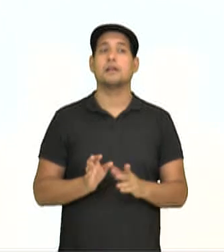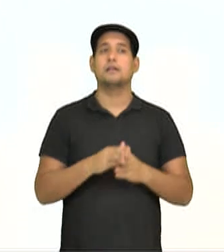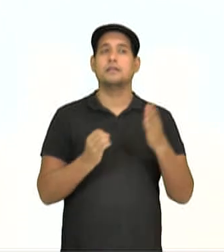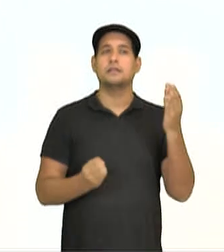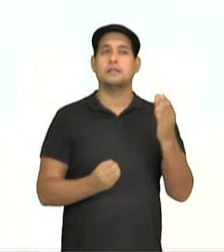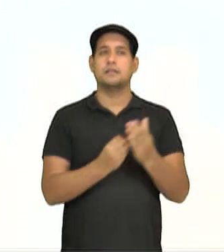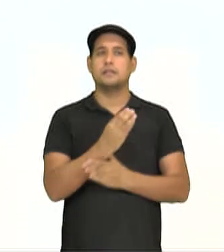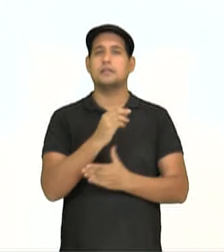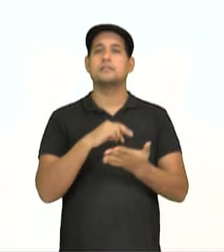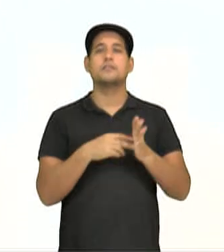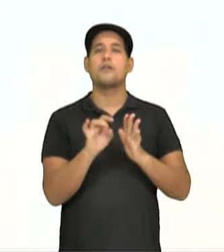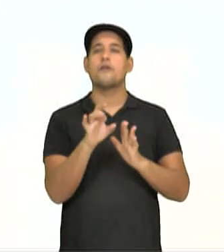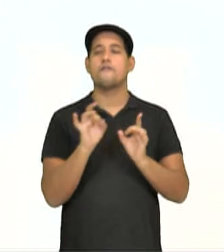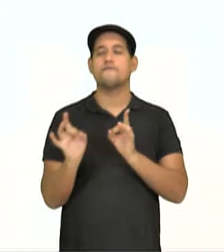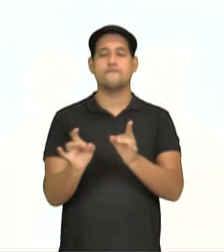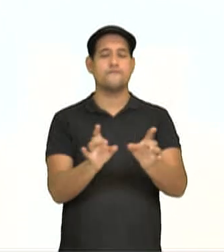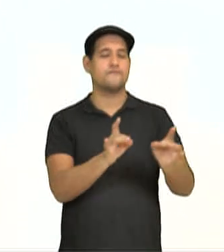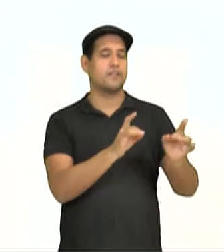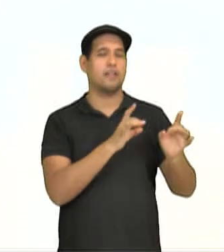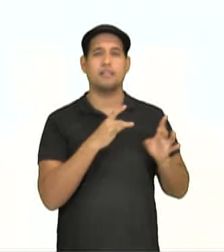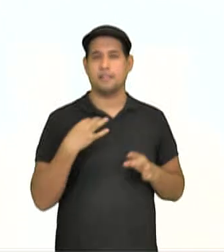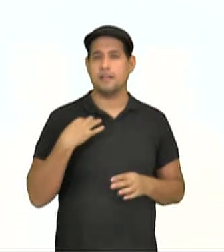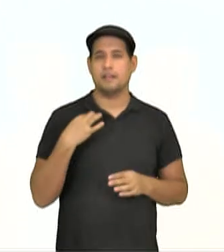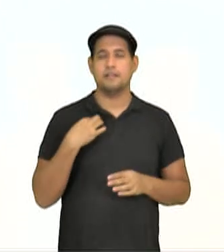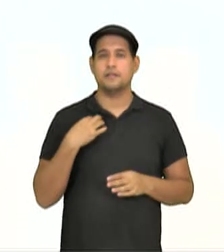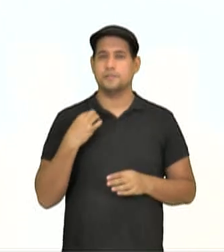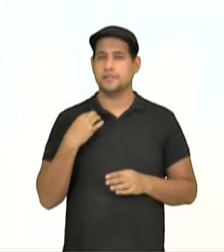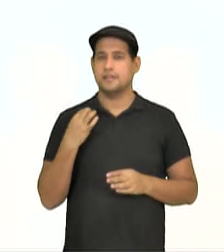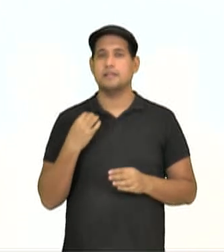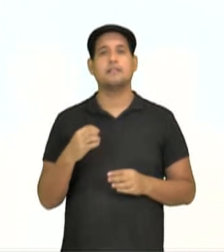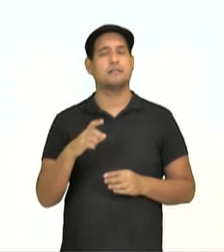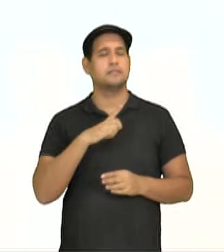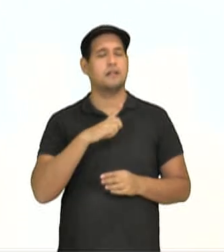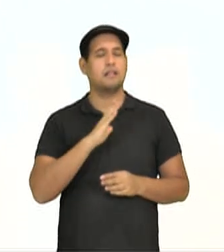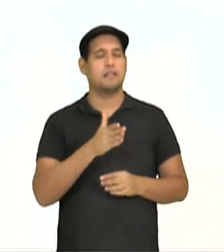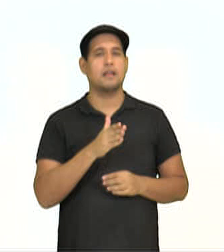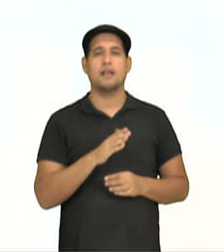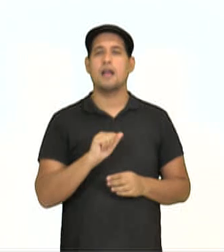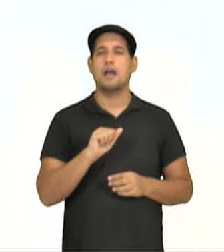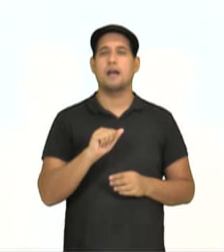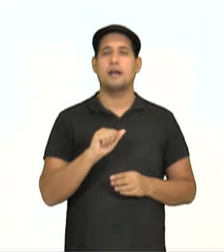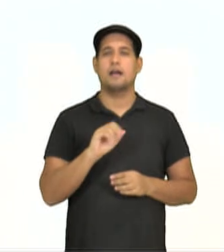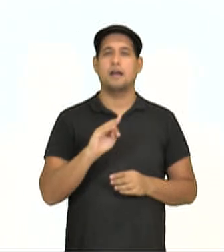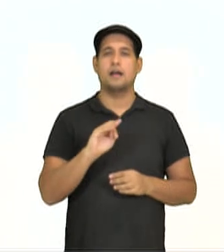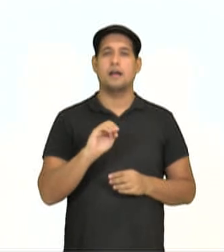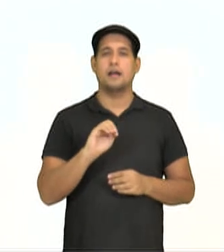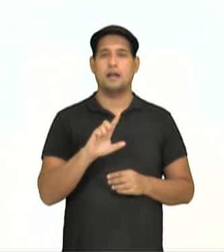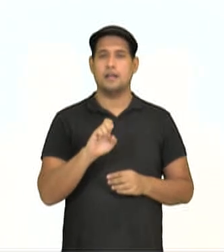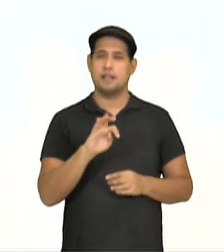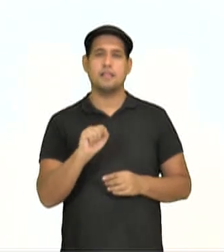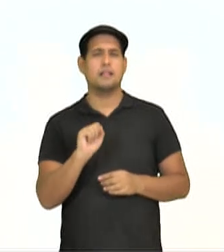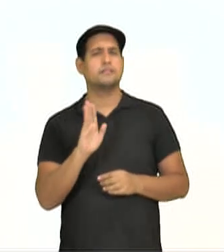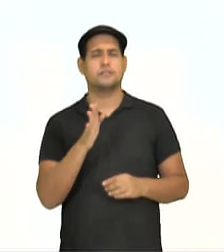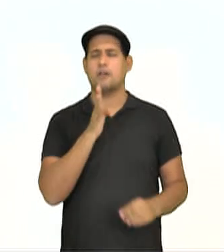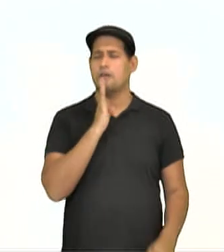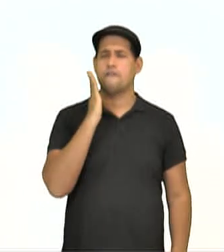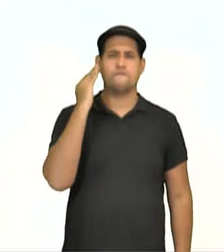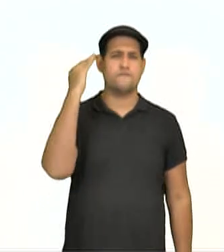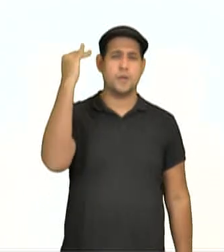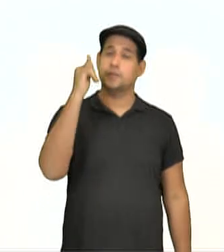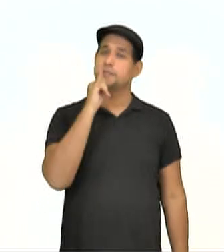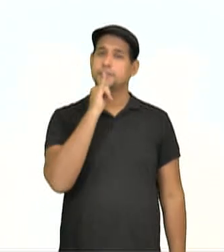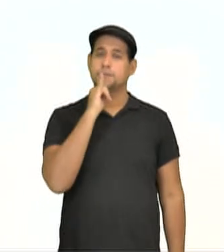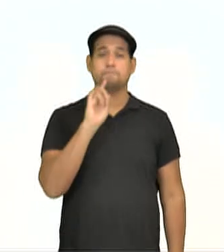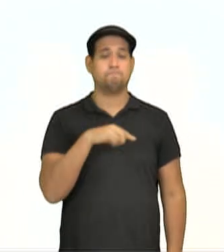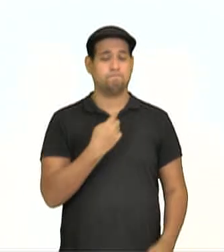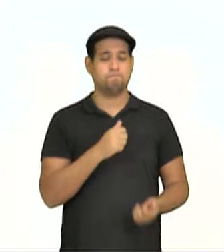né, é igual a vender mais camisetas. Então, se tem um atleta, o atleta ele é conhecido, né? Vamos citar um exemplo aqui, tá?